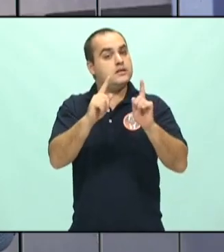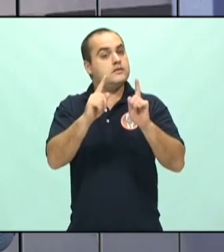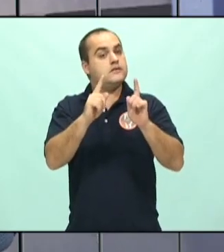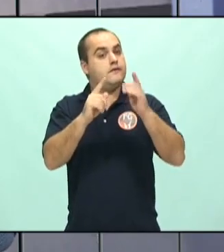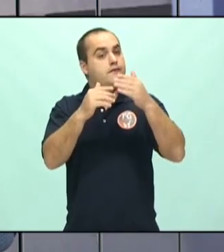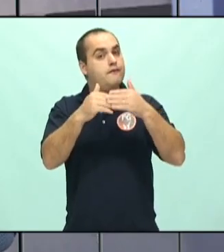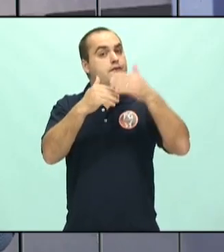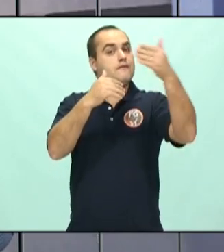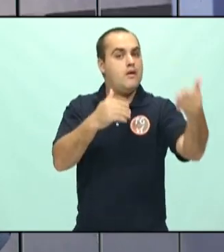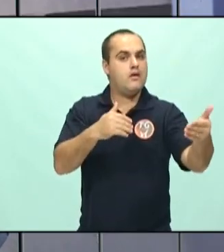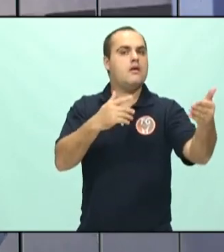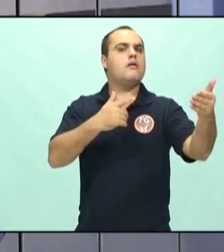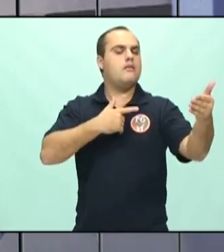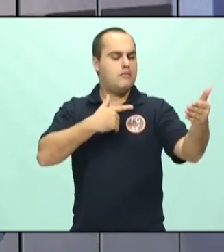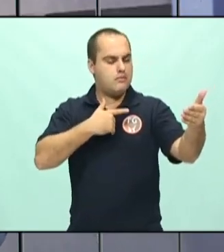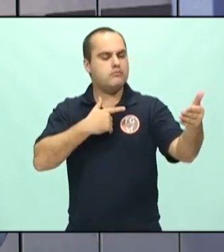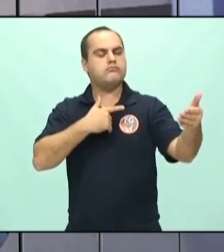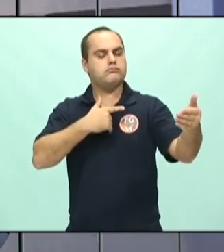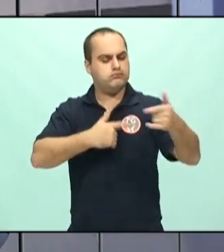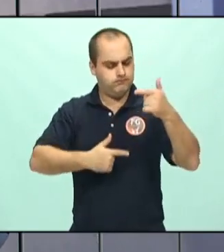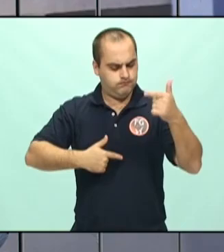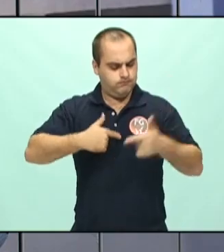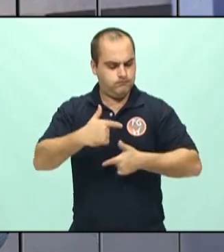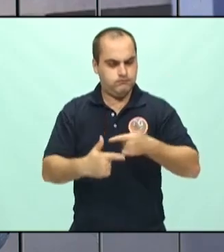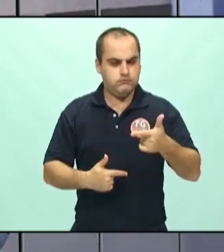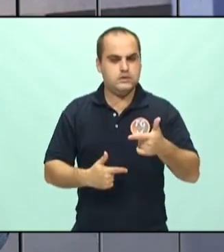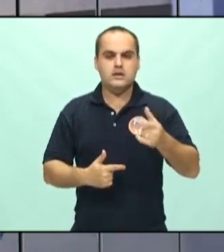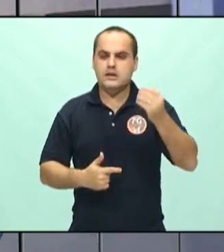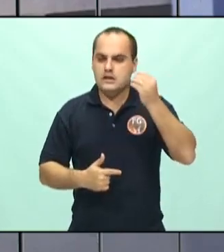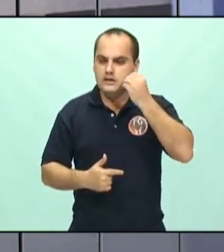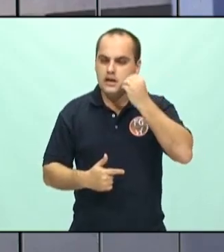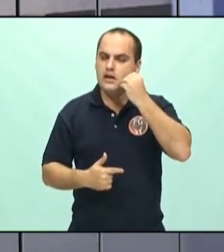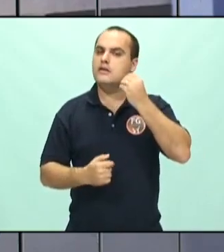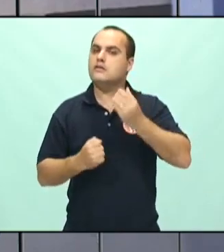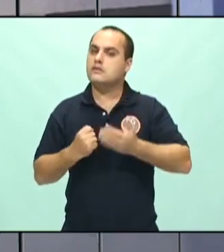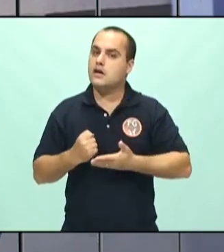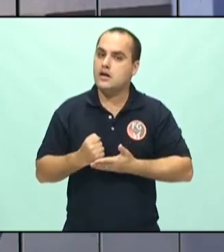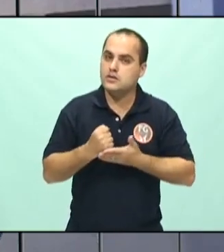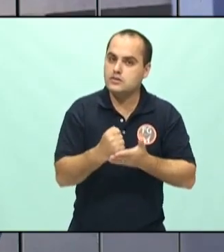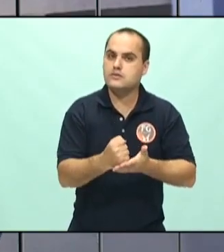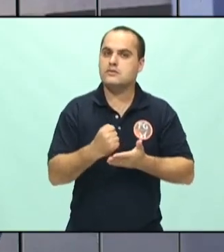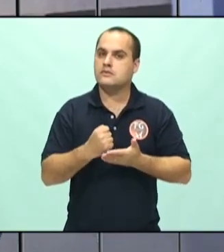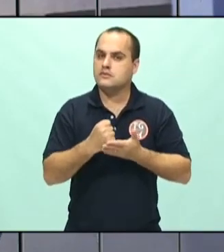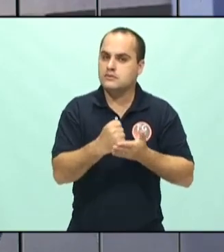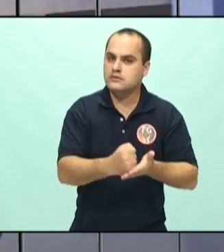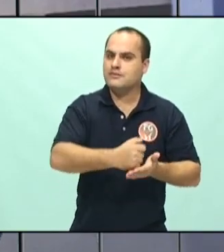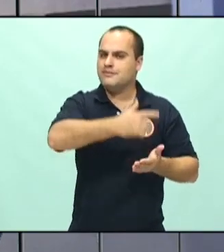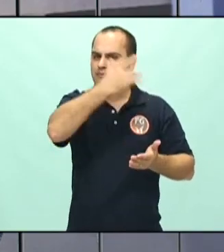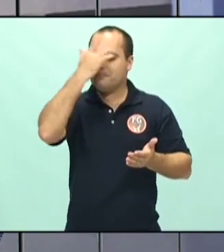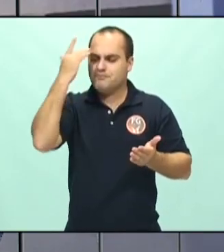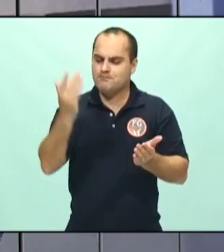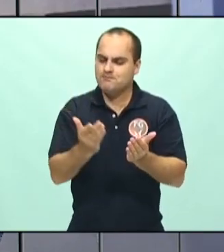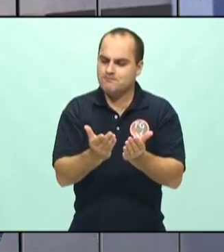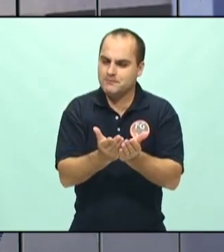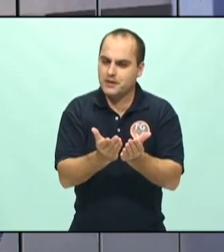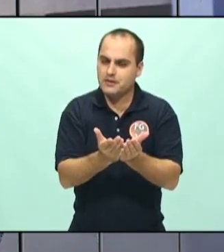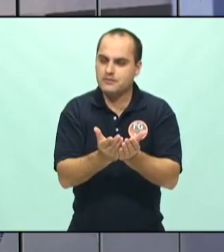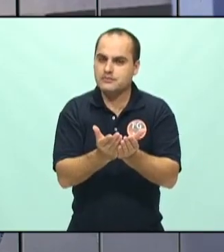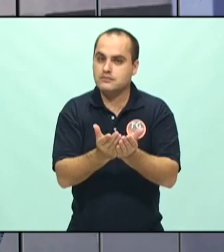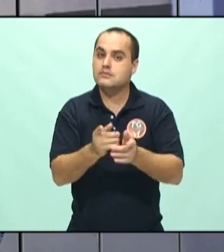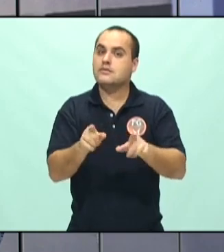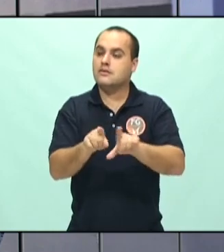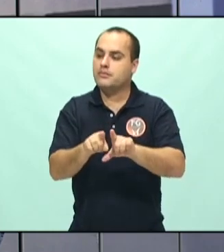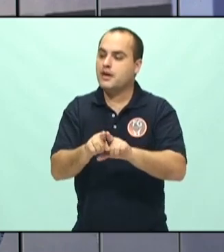pratica muito ajudar as pessoas o povo mais necessitado de trazer benfeitorias para itajaí